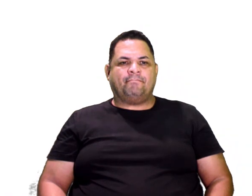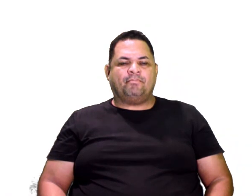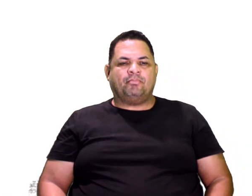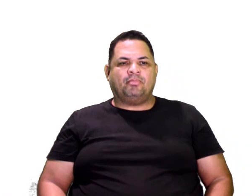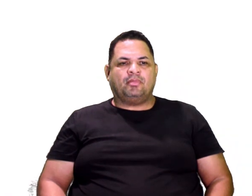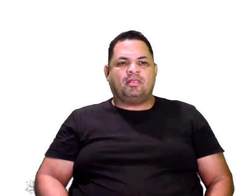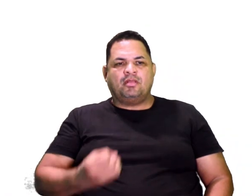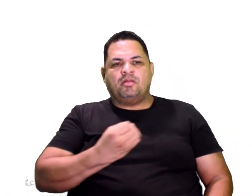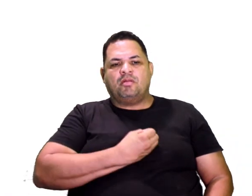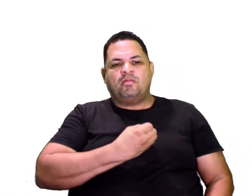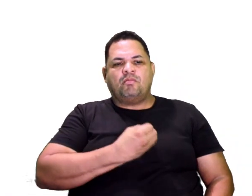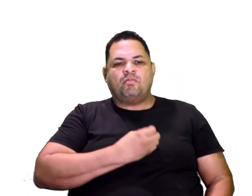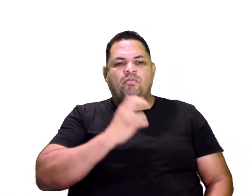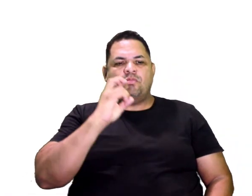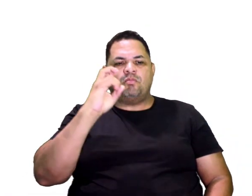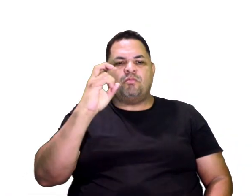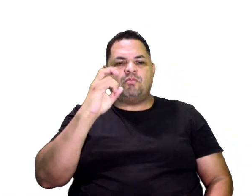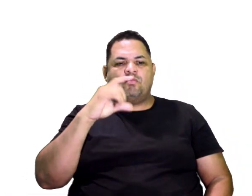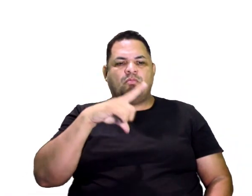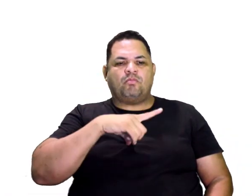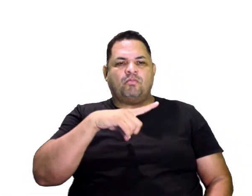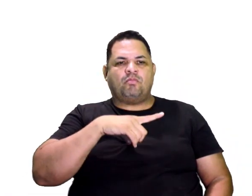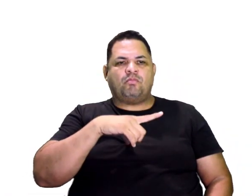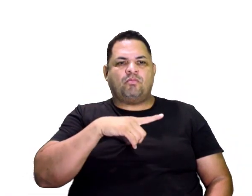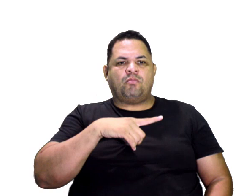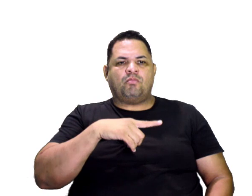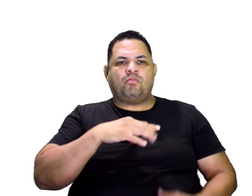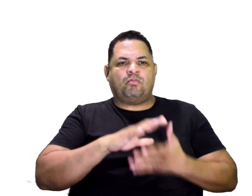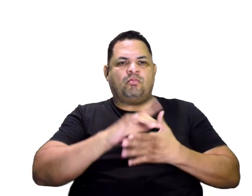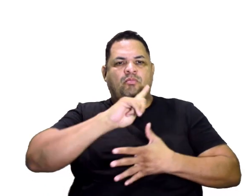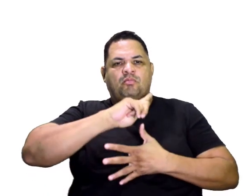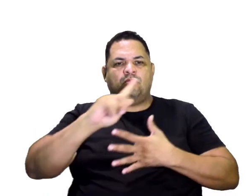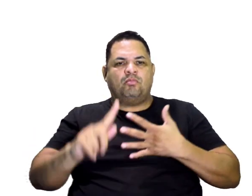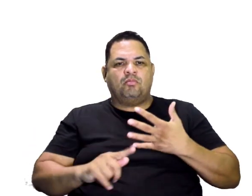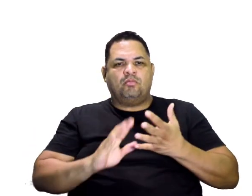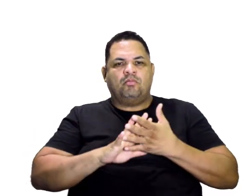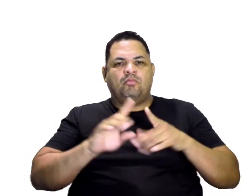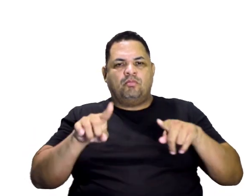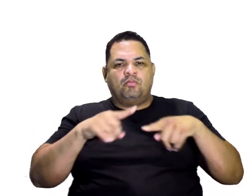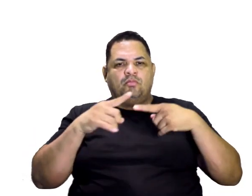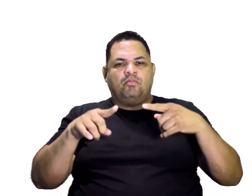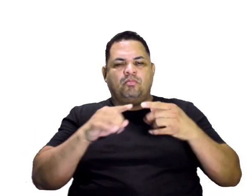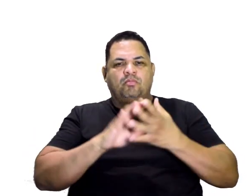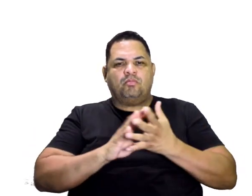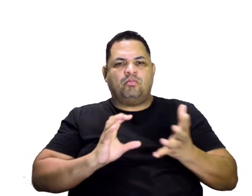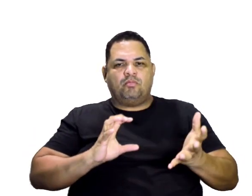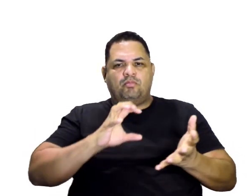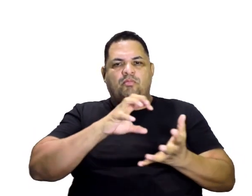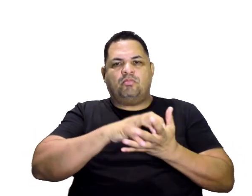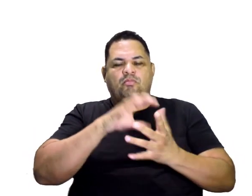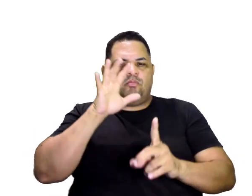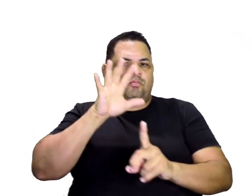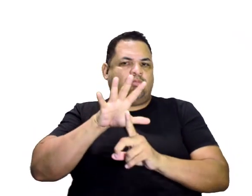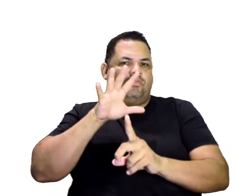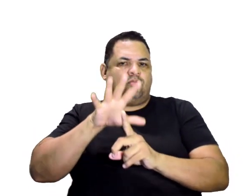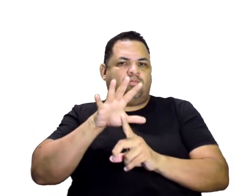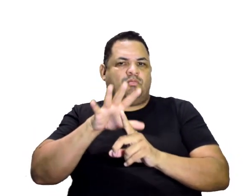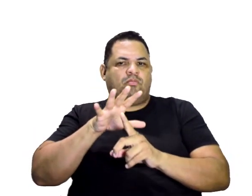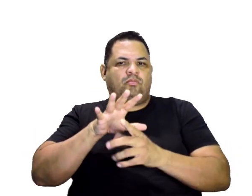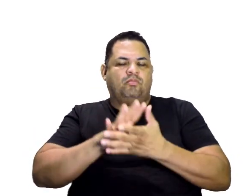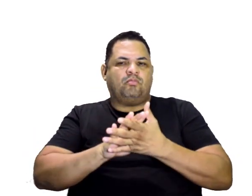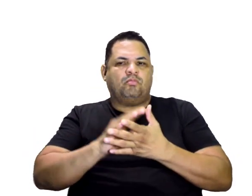Aqui na questão de número 5, nós temos que os gêneros musicais de influência